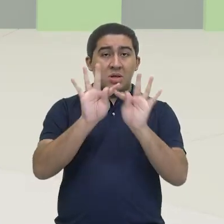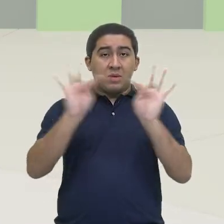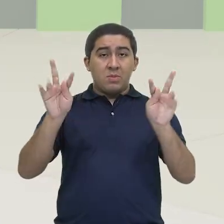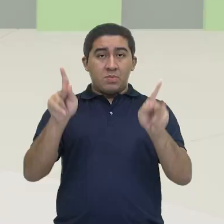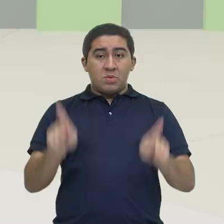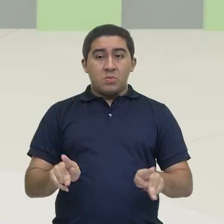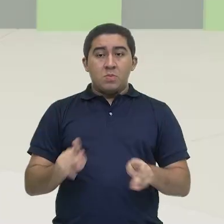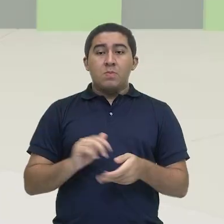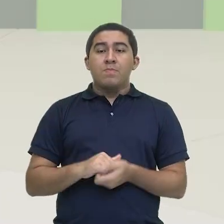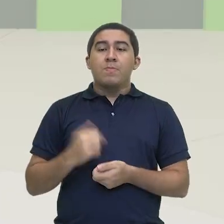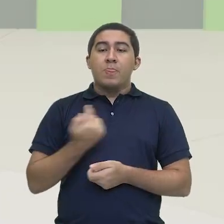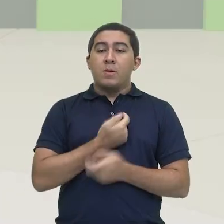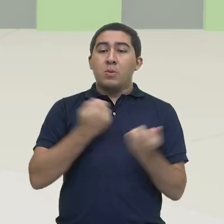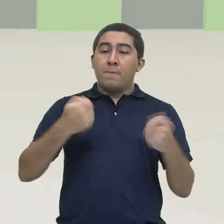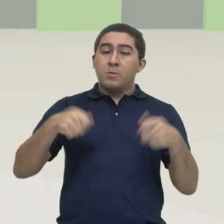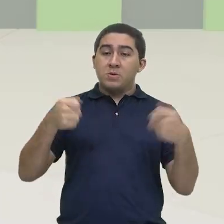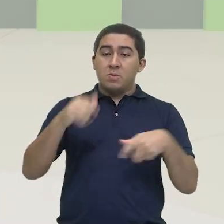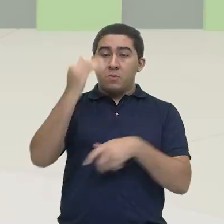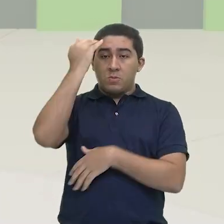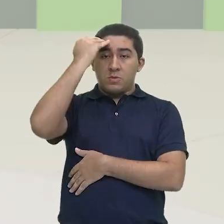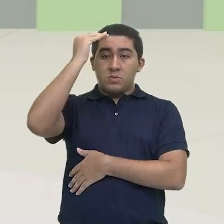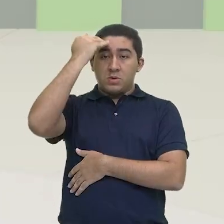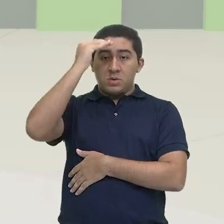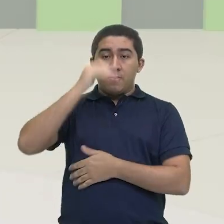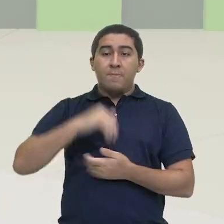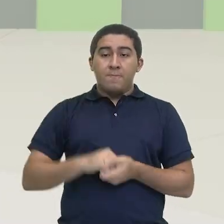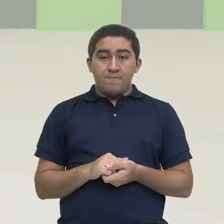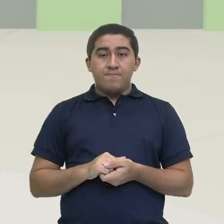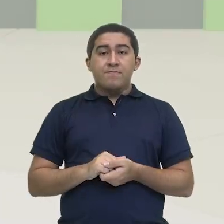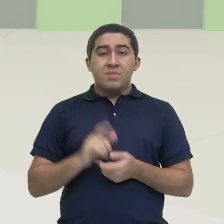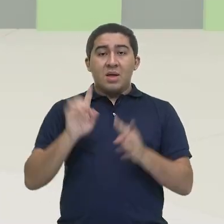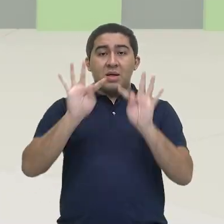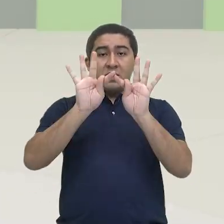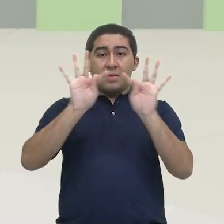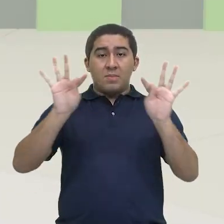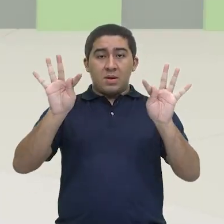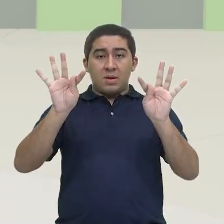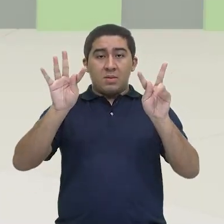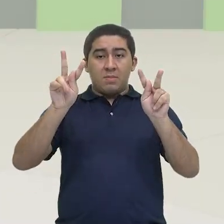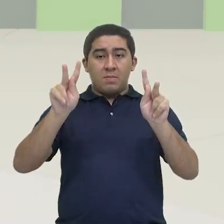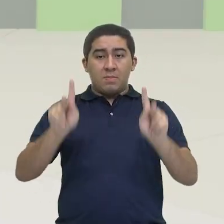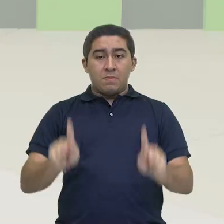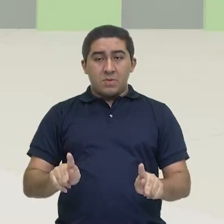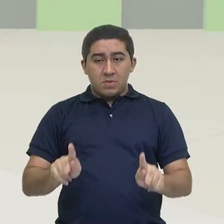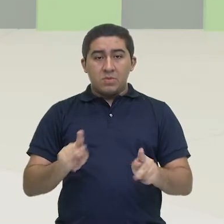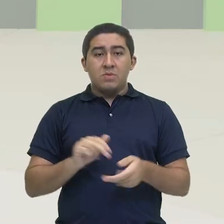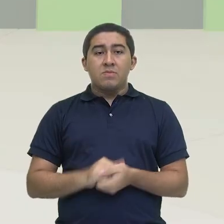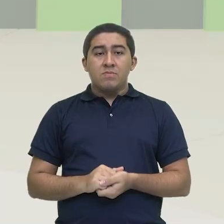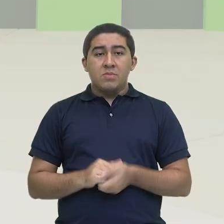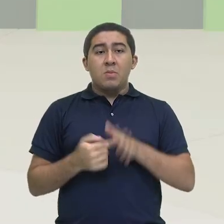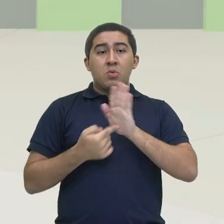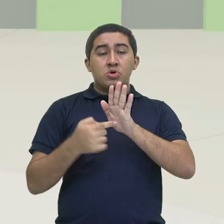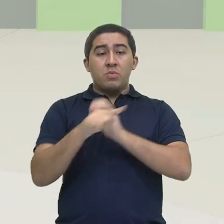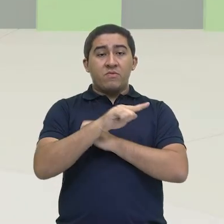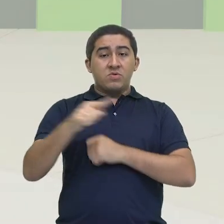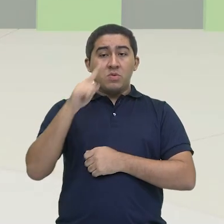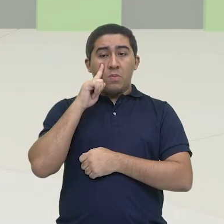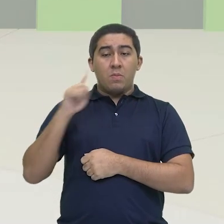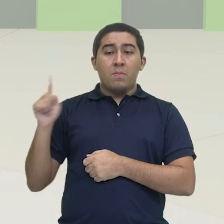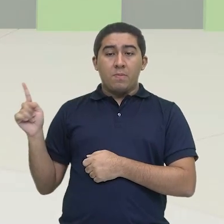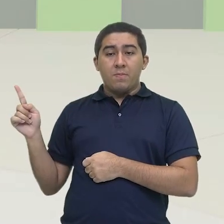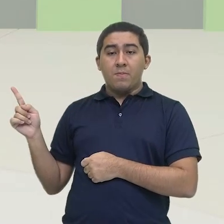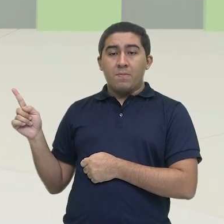periódica. Então, a gente precisa compreender bem a tabela periódica. E eu trago aqui a tabela periódica